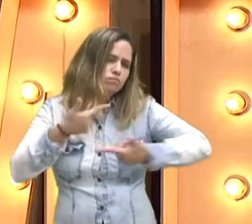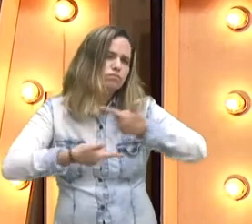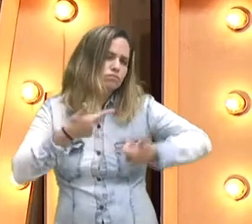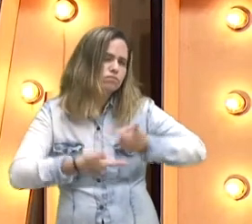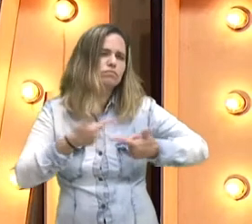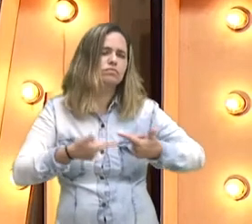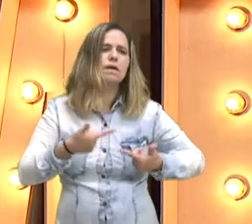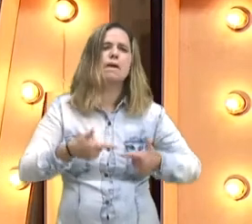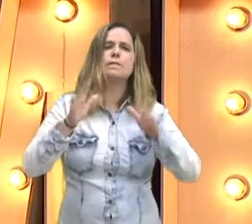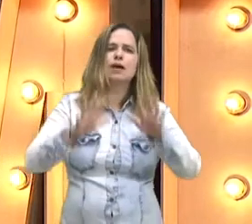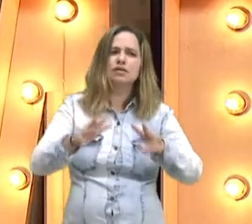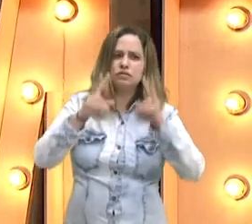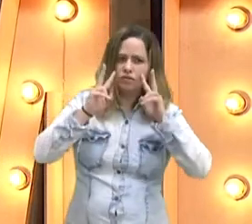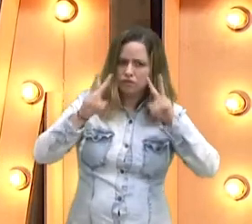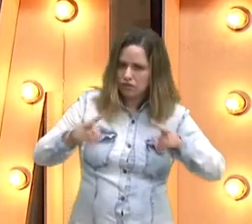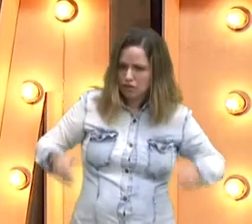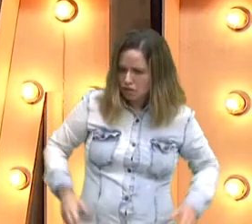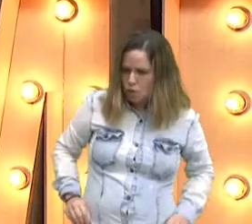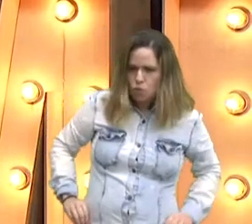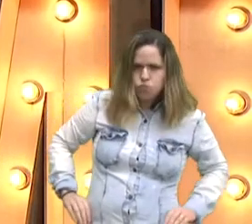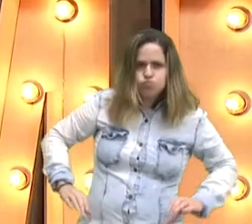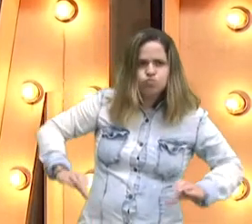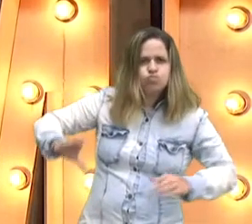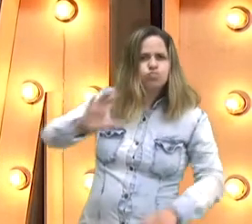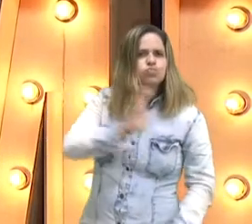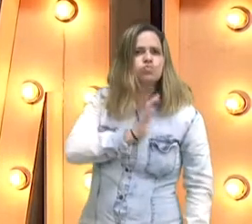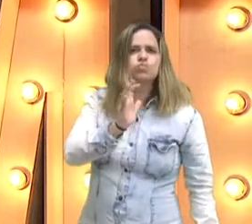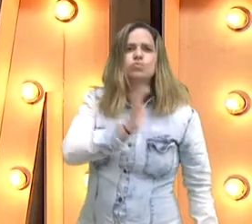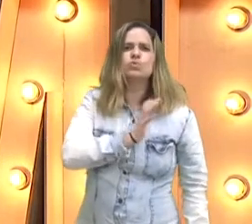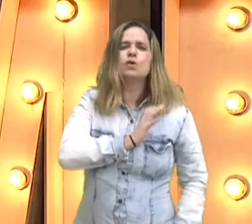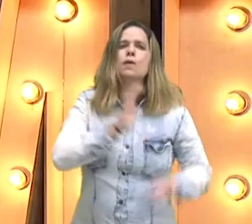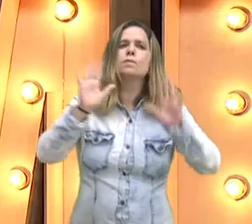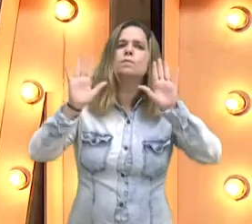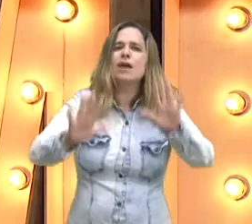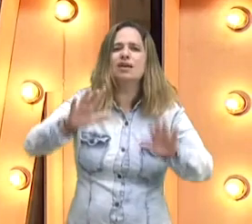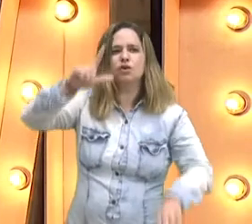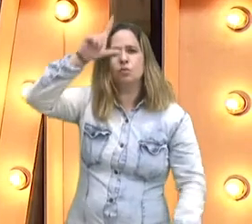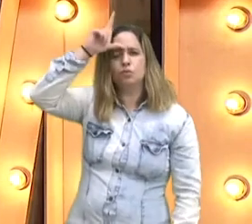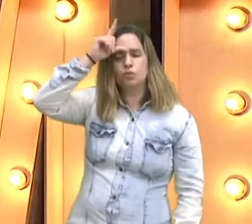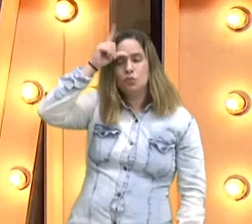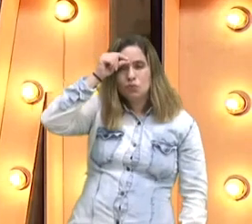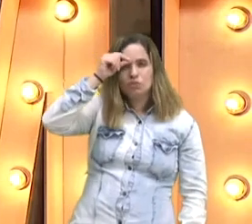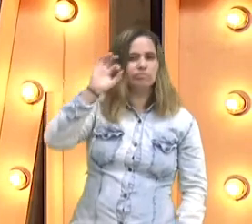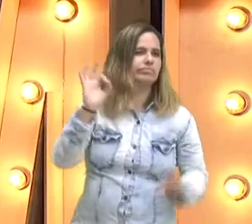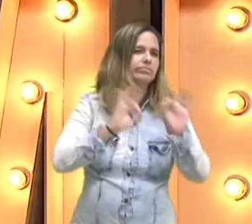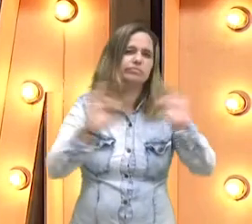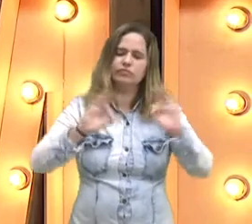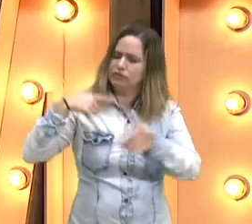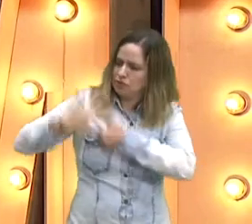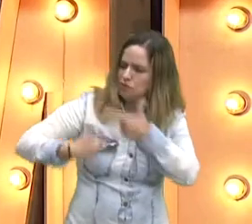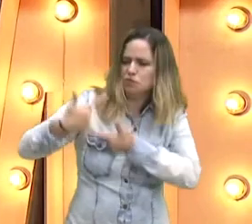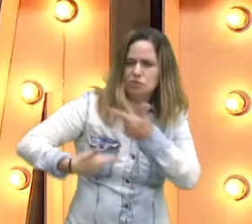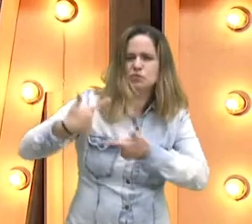com a sua riqueza. Ele sequer perguntava, para quem estou trabalhando tanto